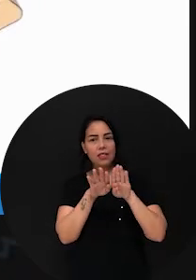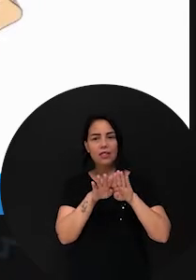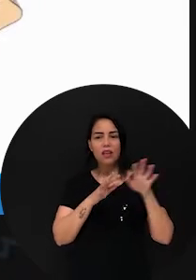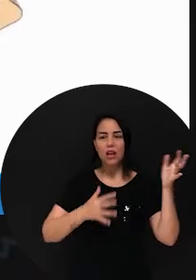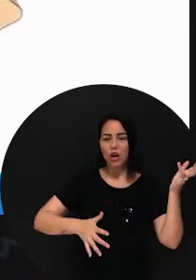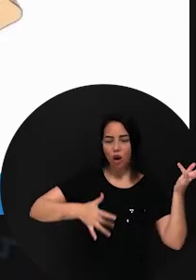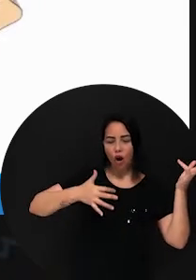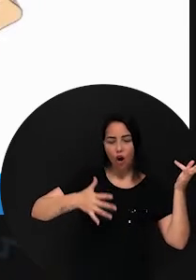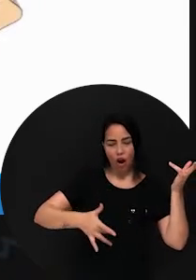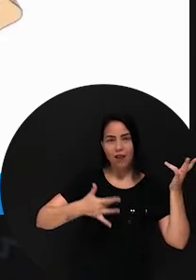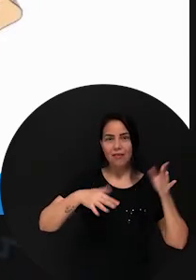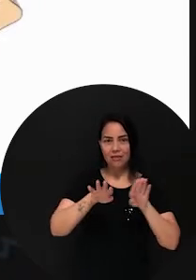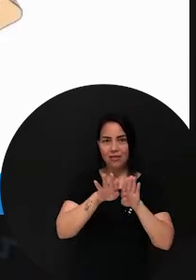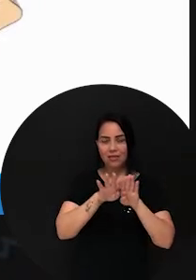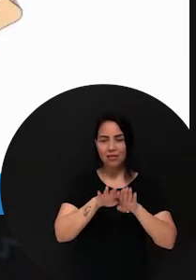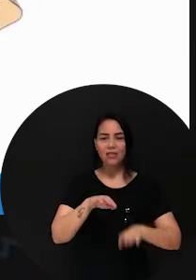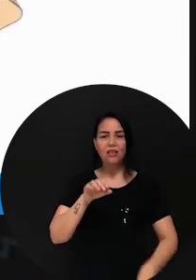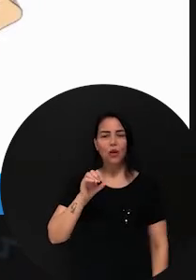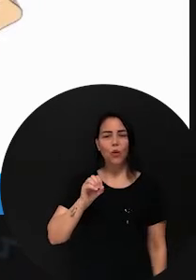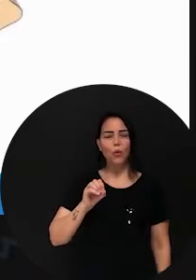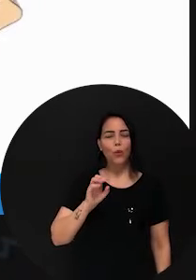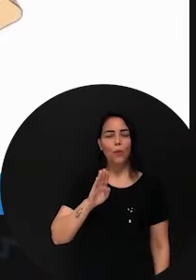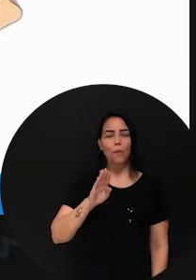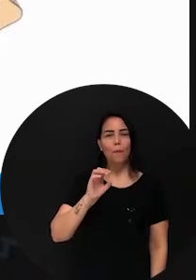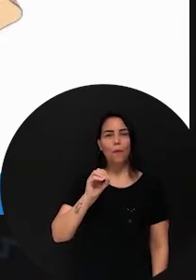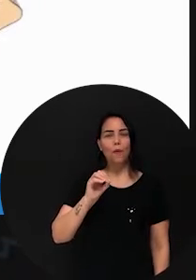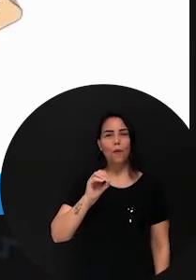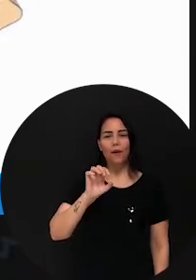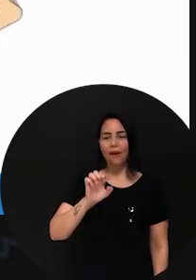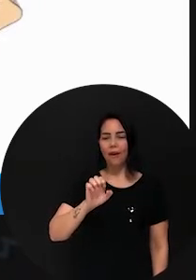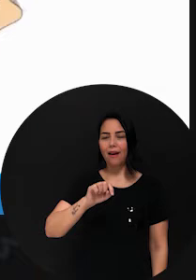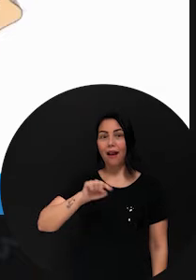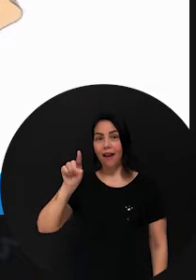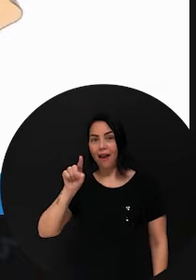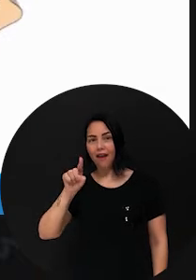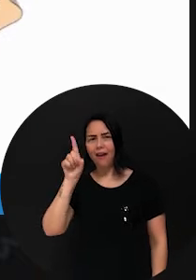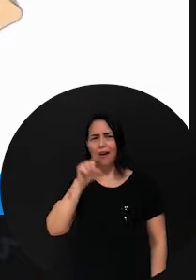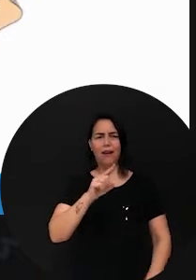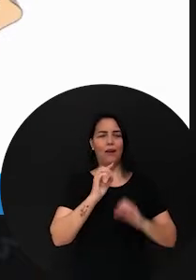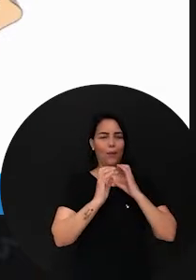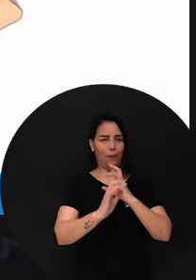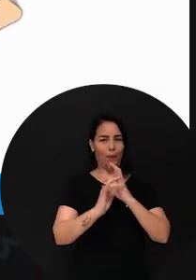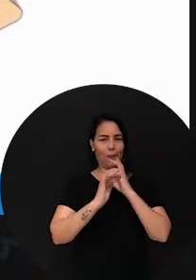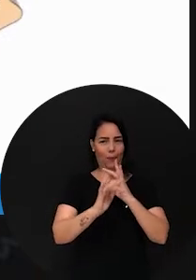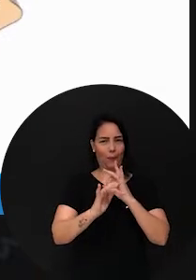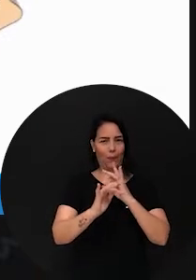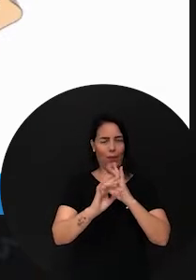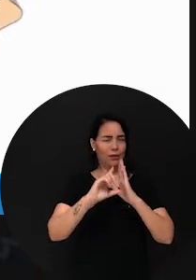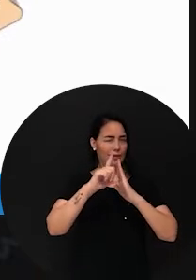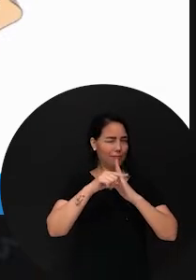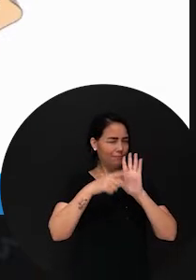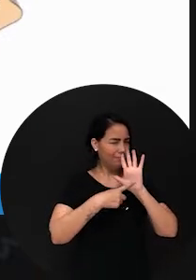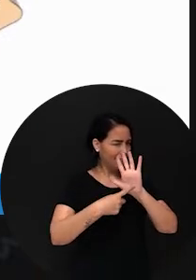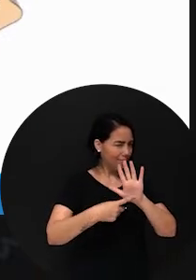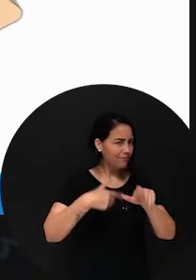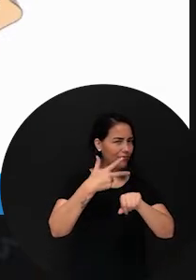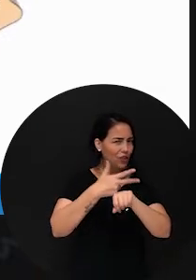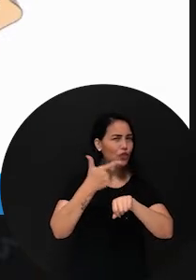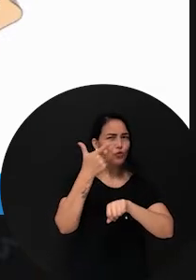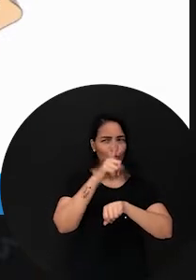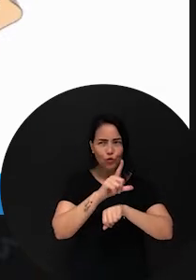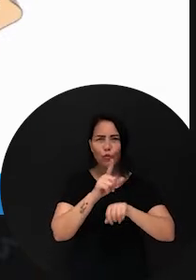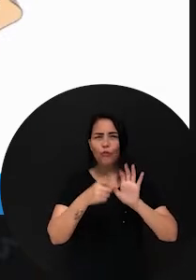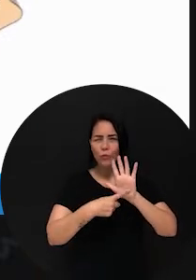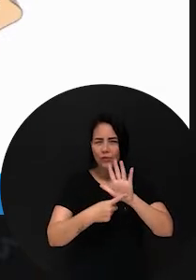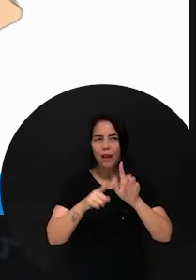temos aqui o oboé, também um instrumento de sopro, que até apareceu antes no videozinho ali. Depois a gente vai largar mais uma vez o vídeo